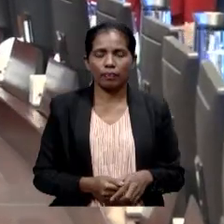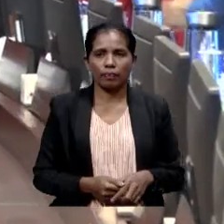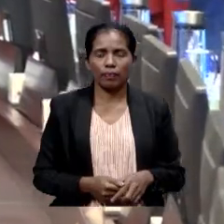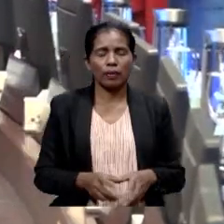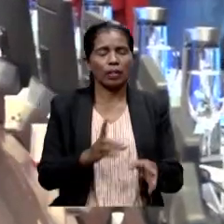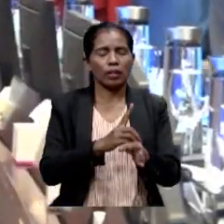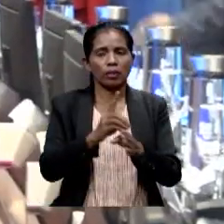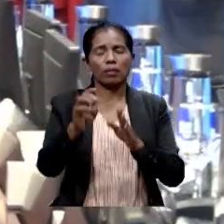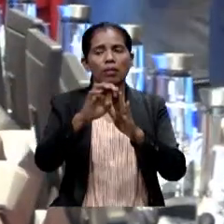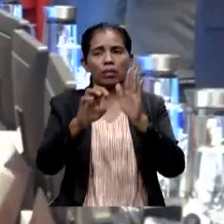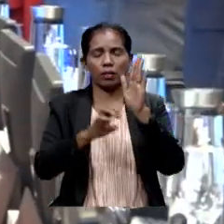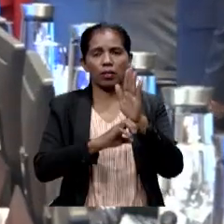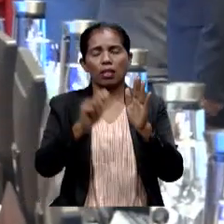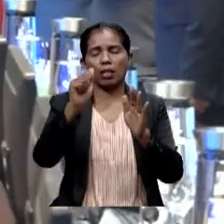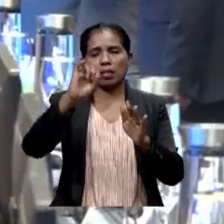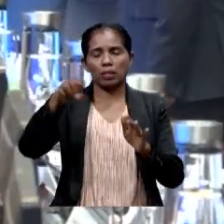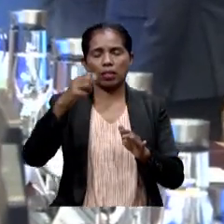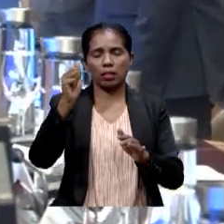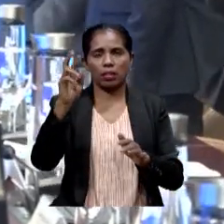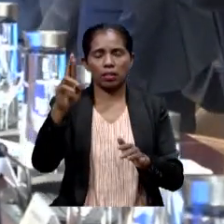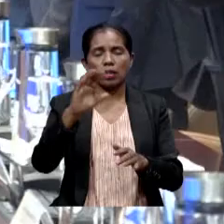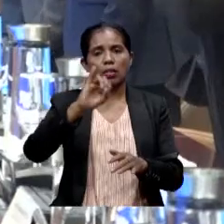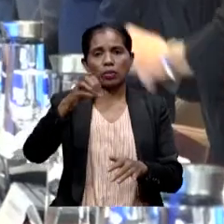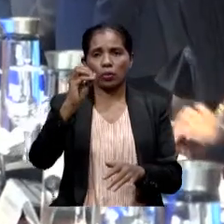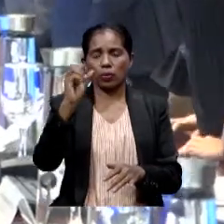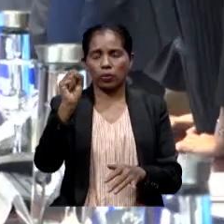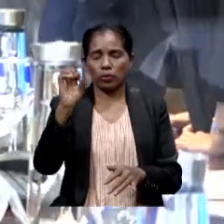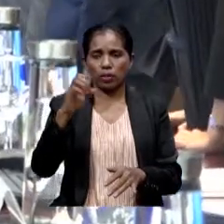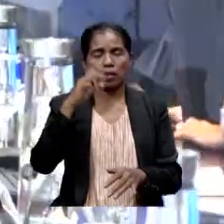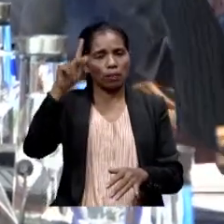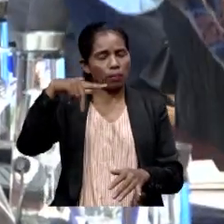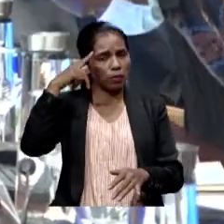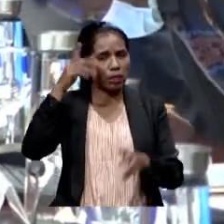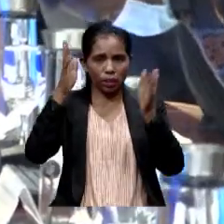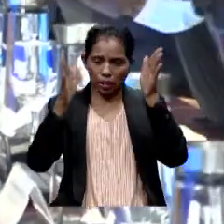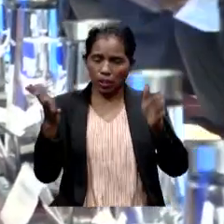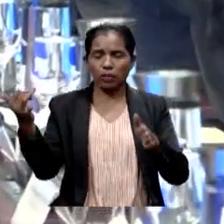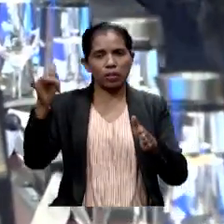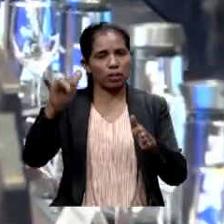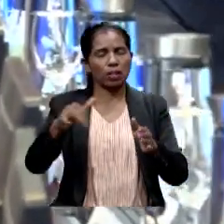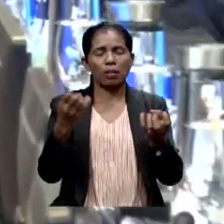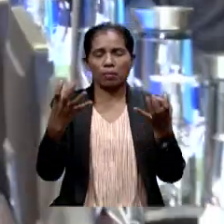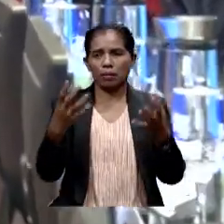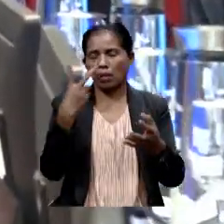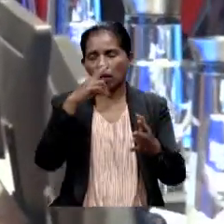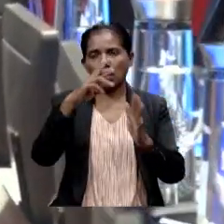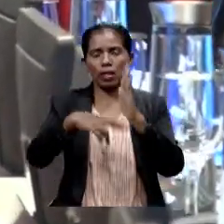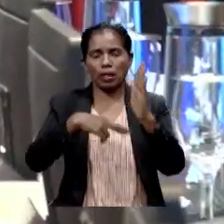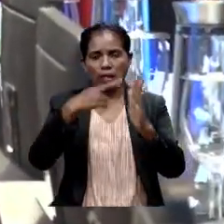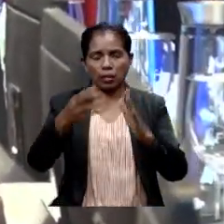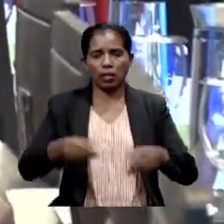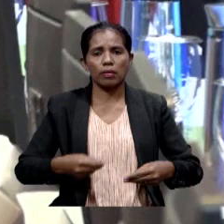Diretor Executivo Ajar José Luiz de Oliveira Hateteng, político Sira Baracliu Halo Regras Benefício